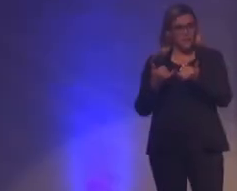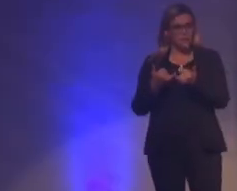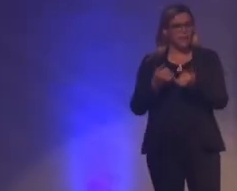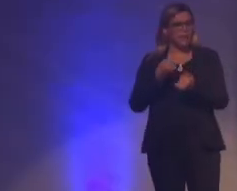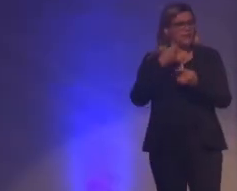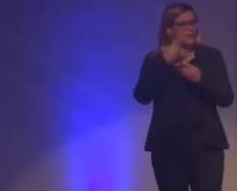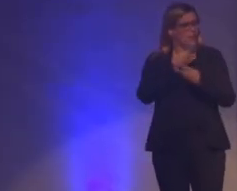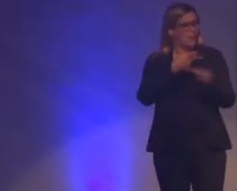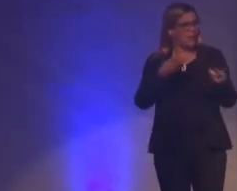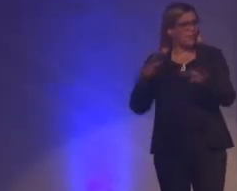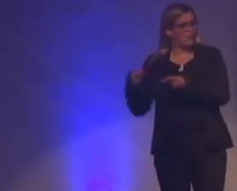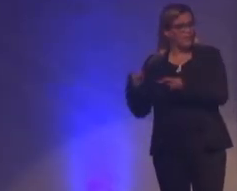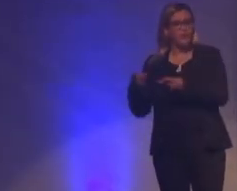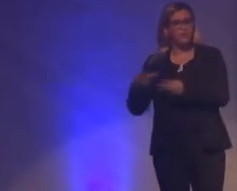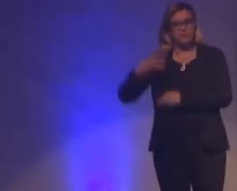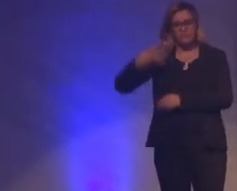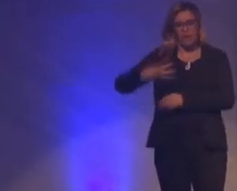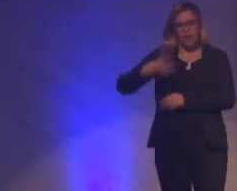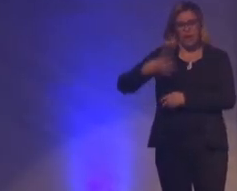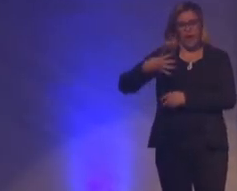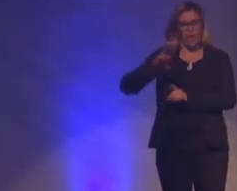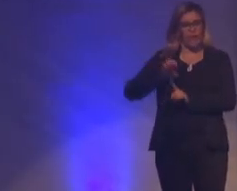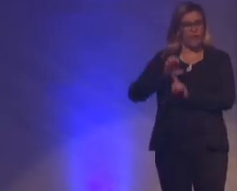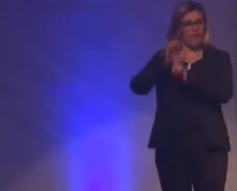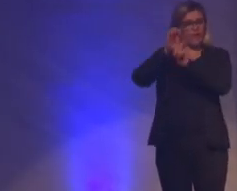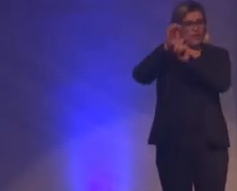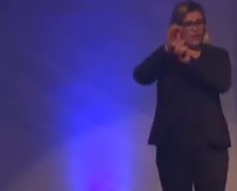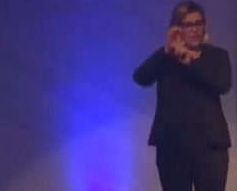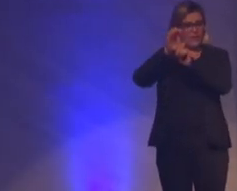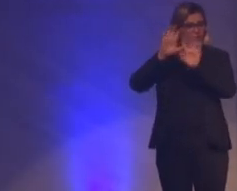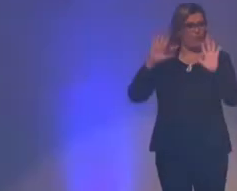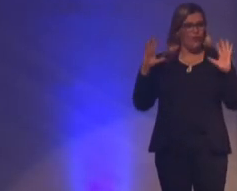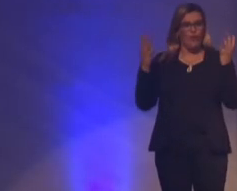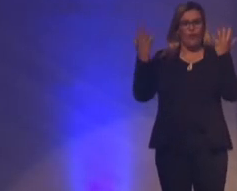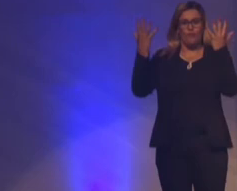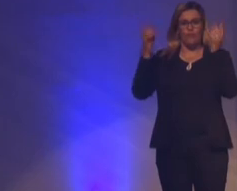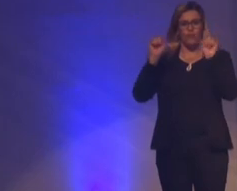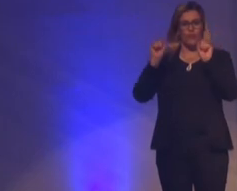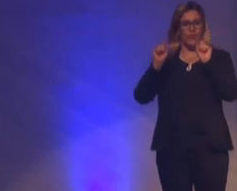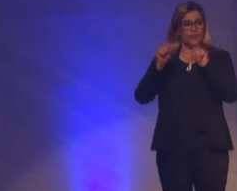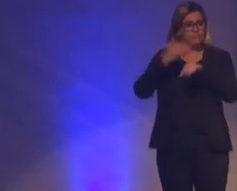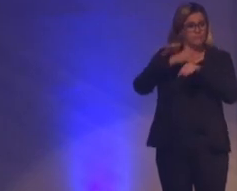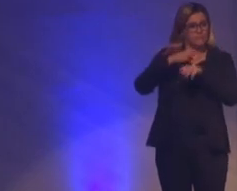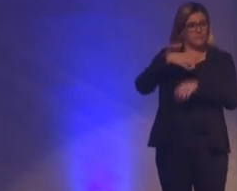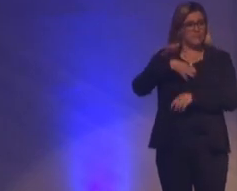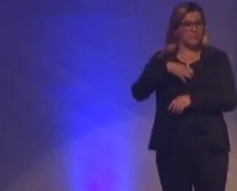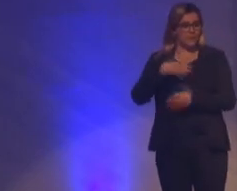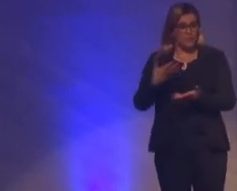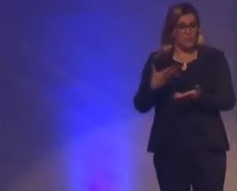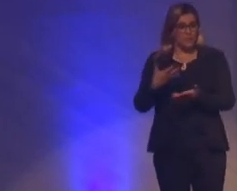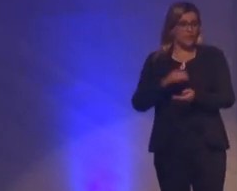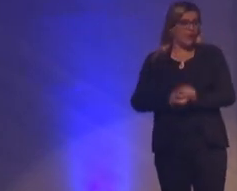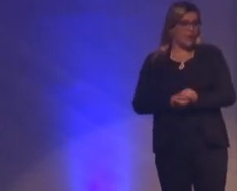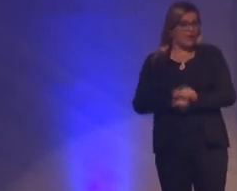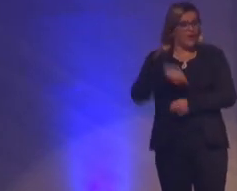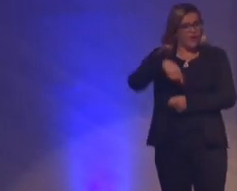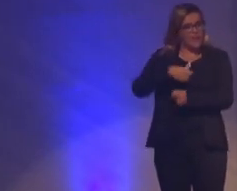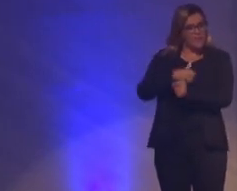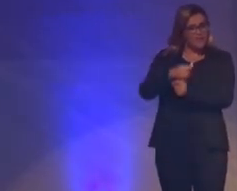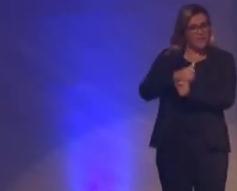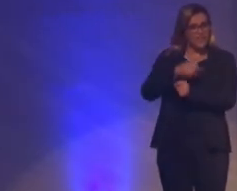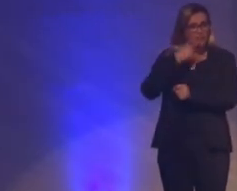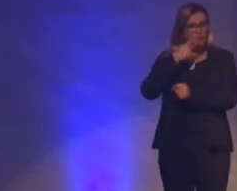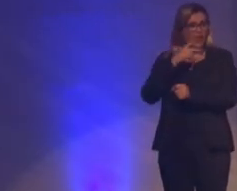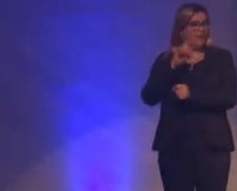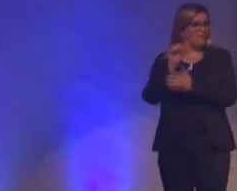Sejam todos bem-vindos ao quarto Evidência, fórum de práticas científicas. E esse ano a gente vai falar